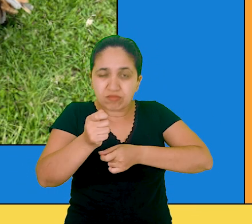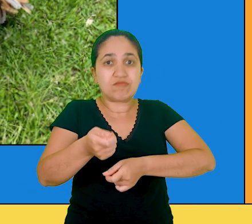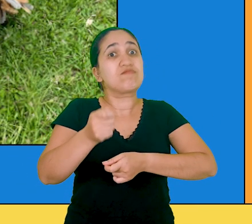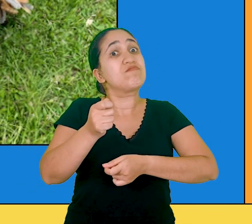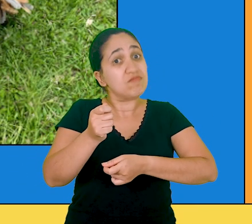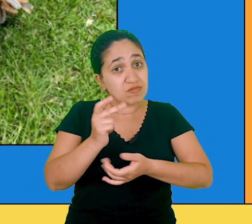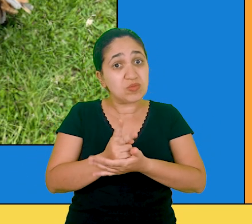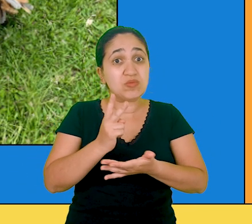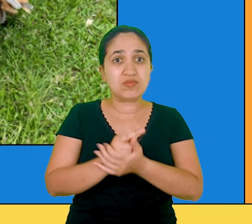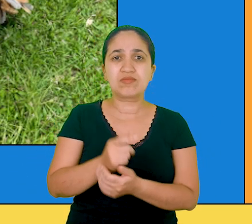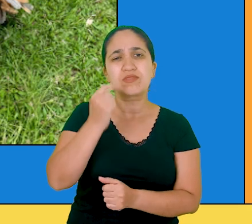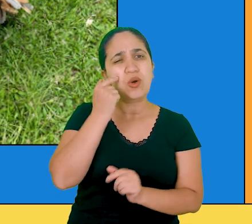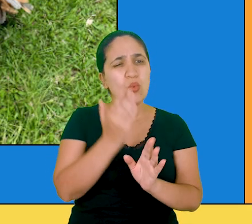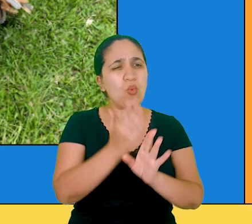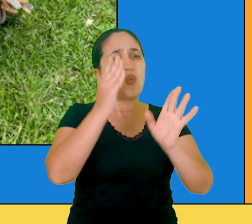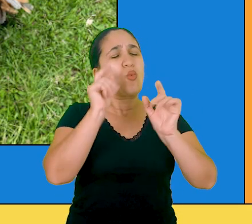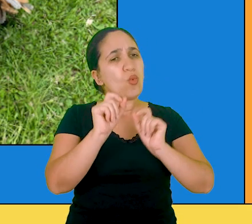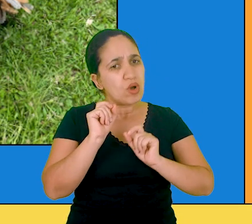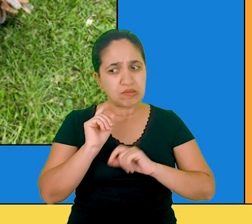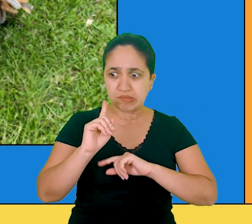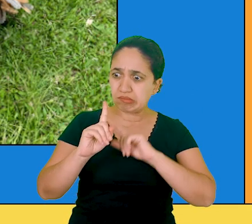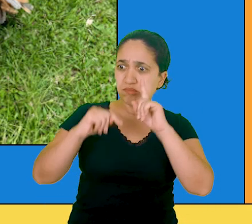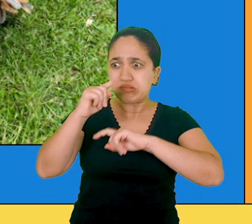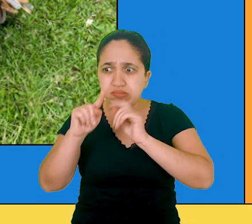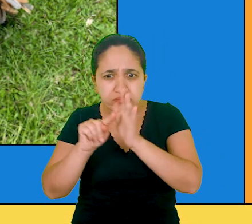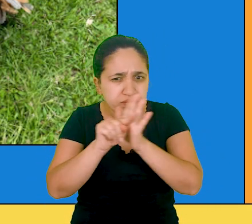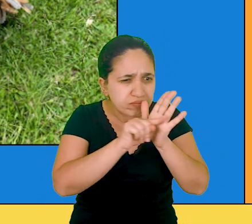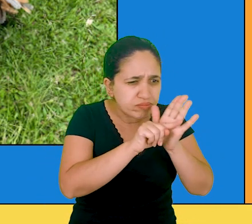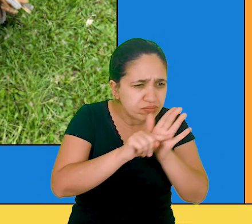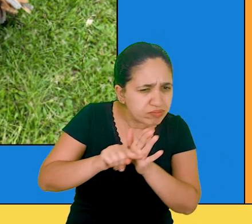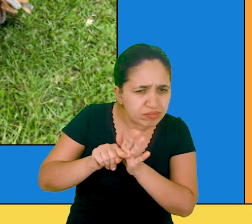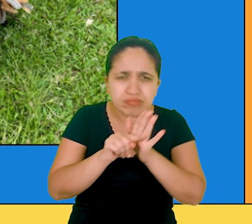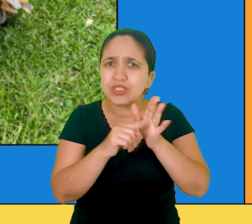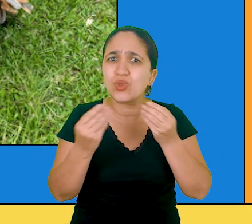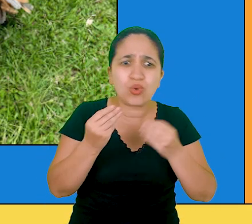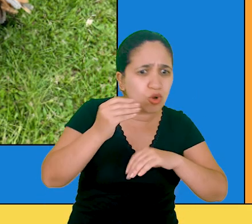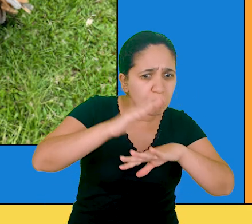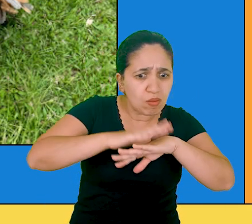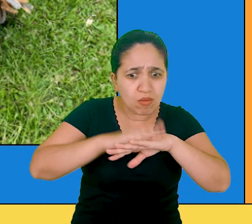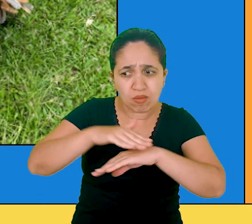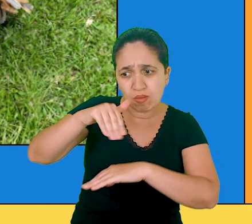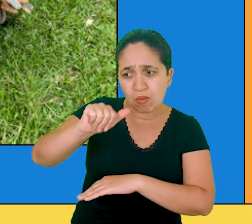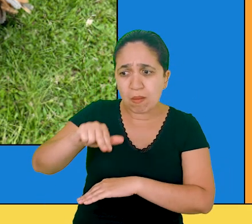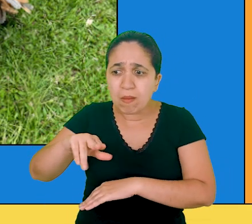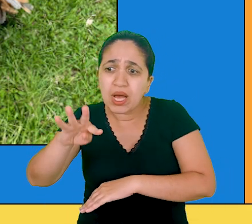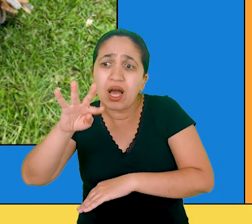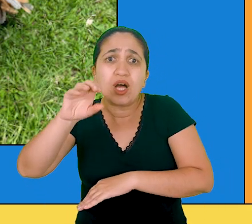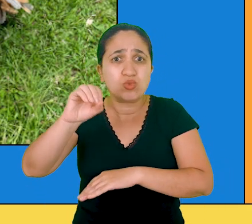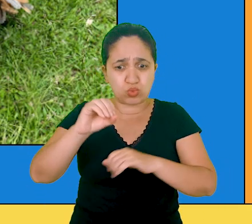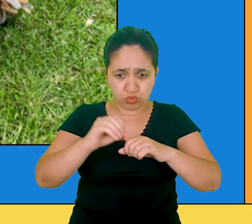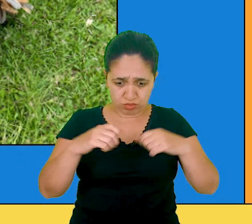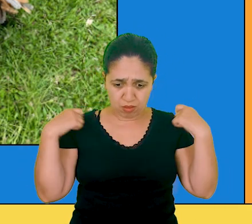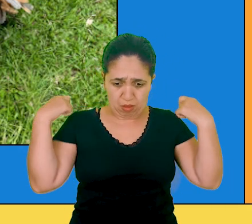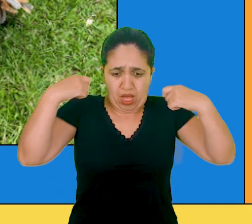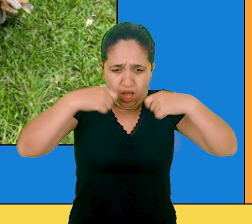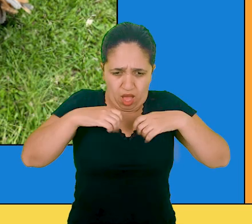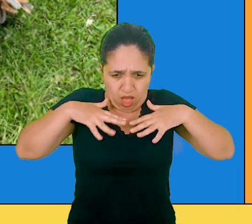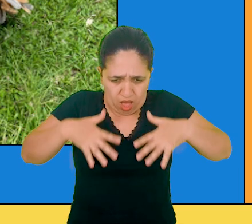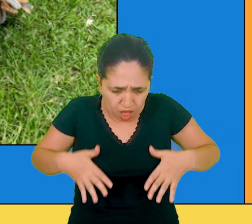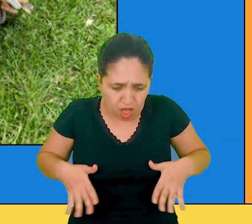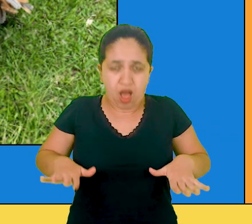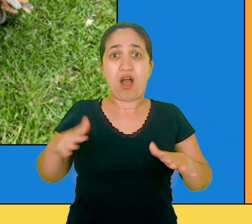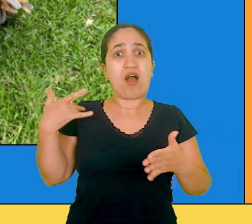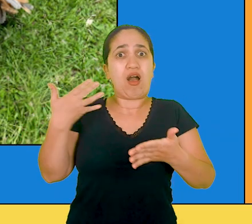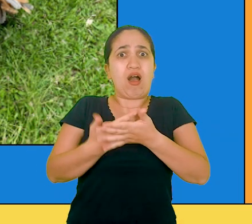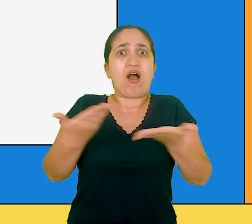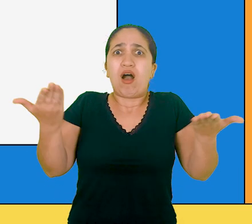desta descoberta, Glicéria conseguiu avançar suas pesquisas. Foto de um manto coberto por penas nas cores vermelho, azul, preto, marrom e branco.